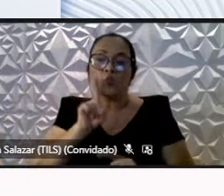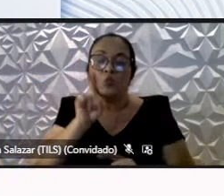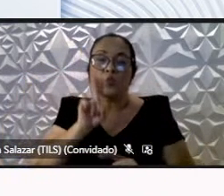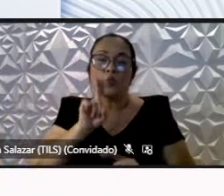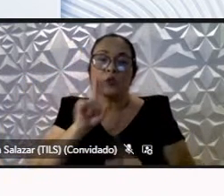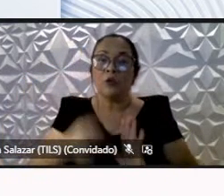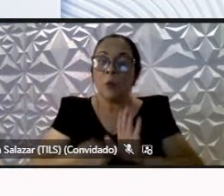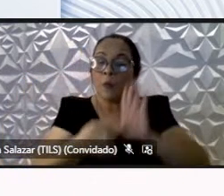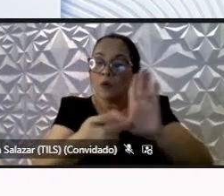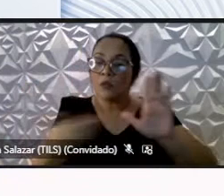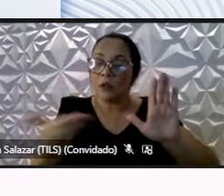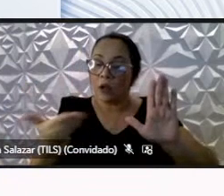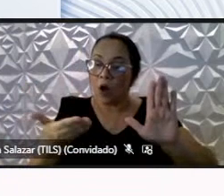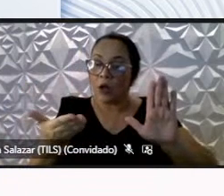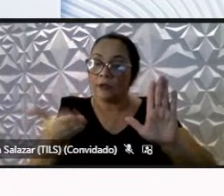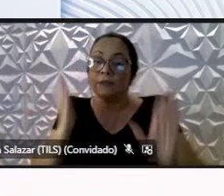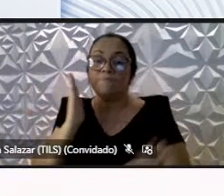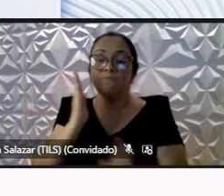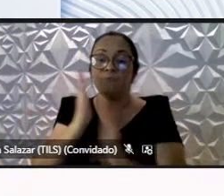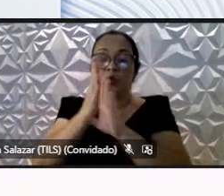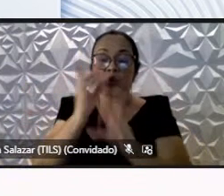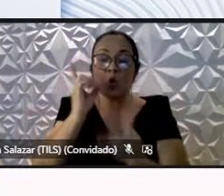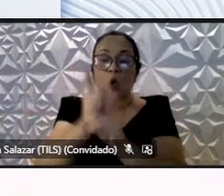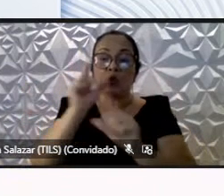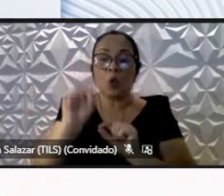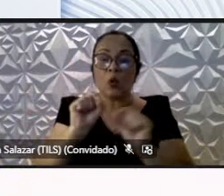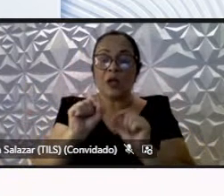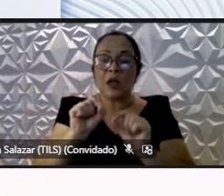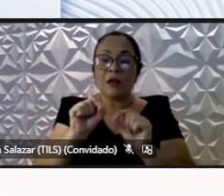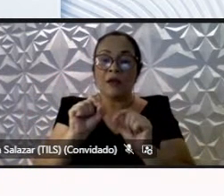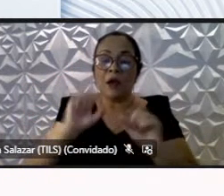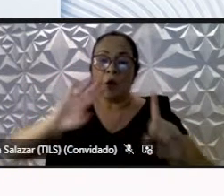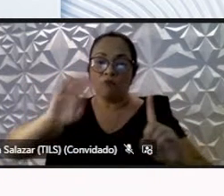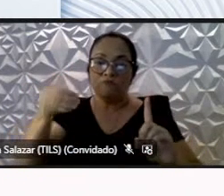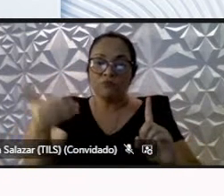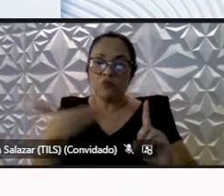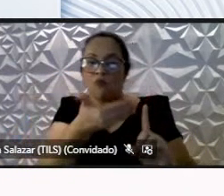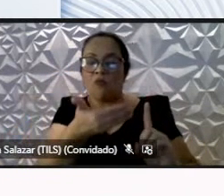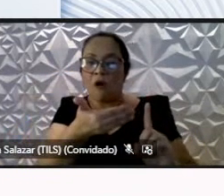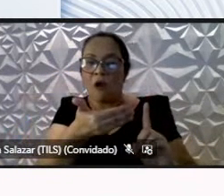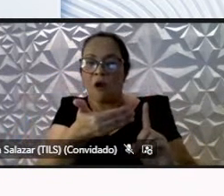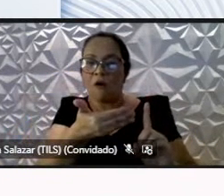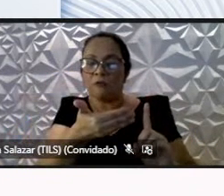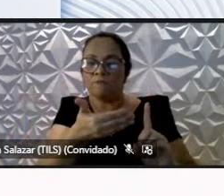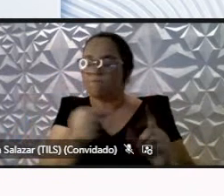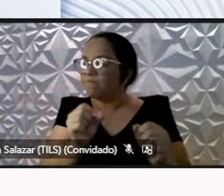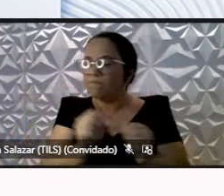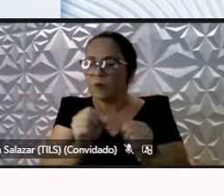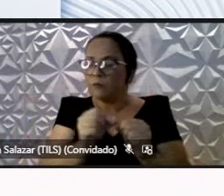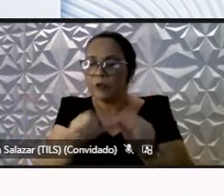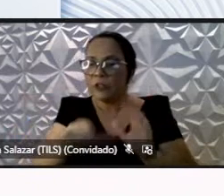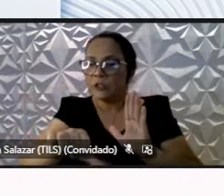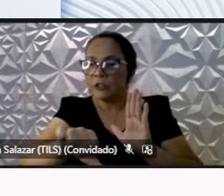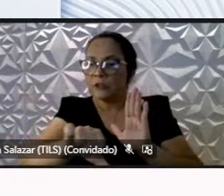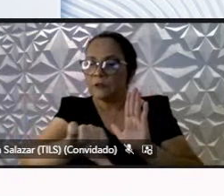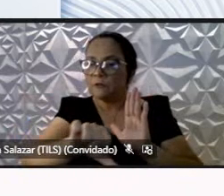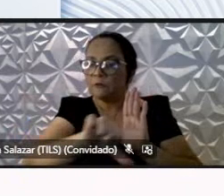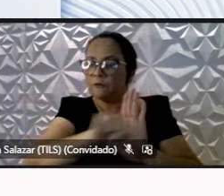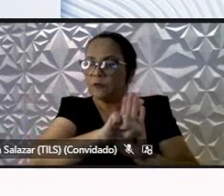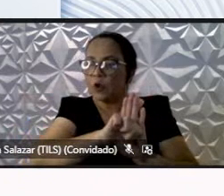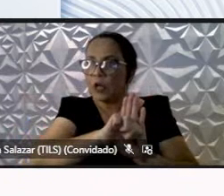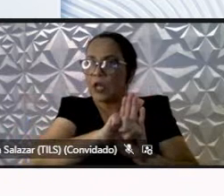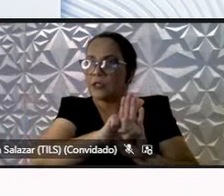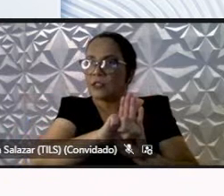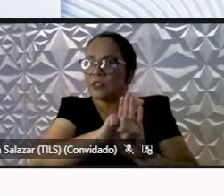ele identifica que praticamente nenhum deles cometeu os atos de violência sem ter antes